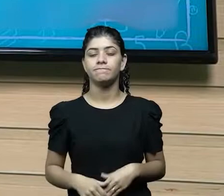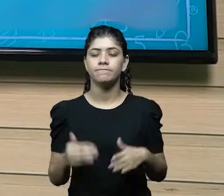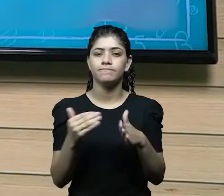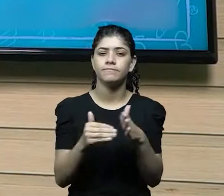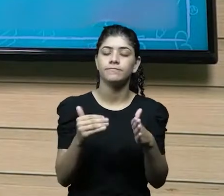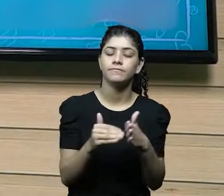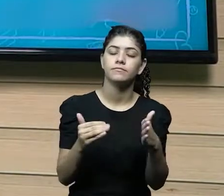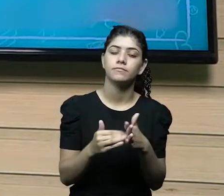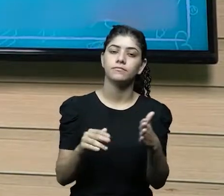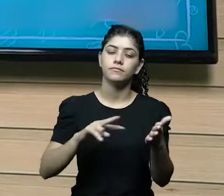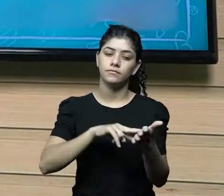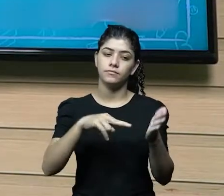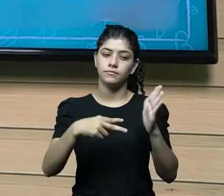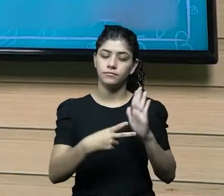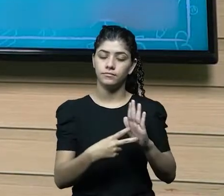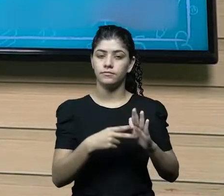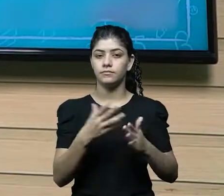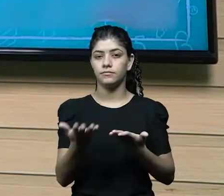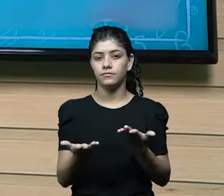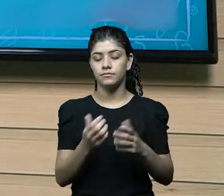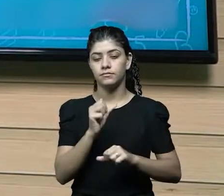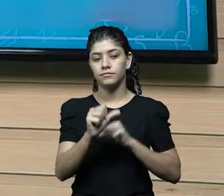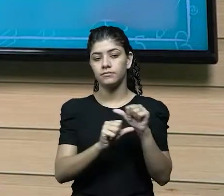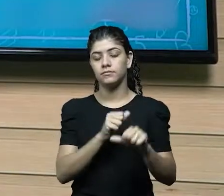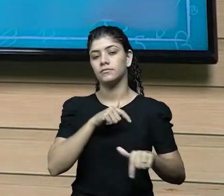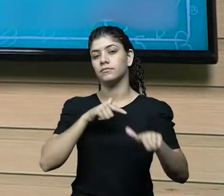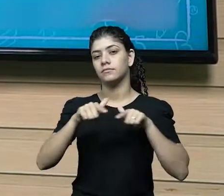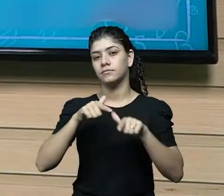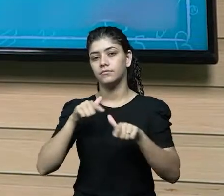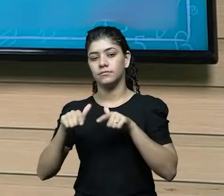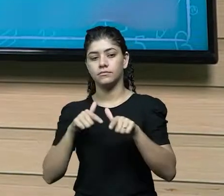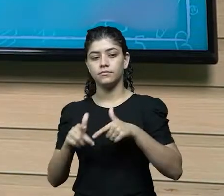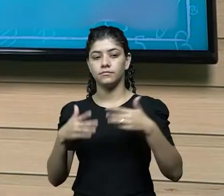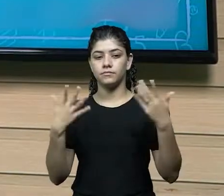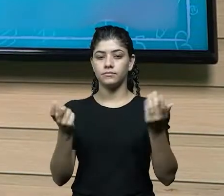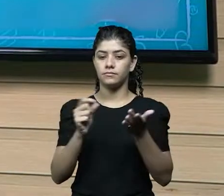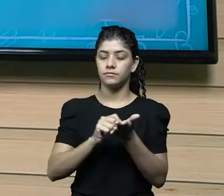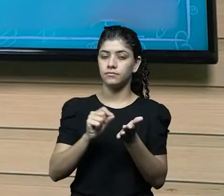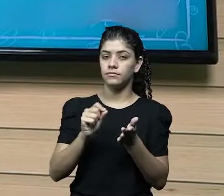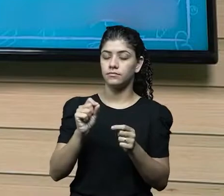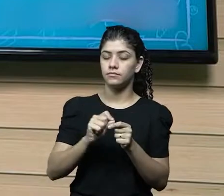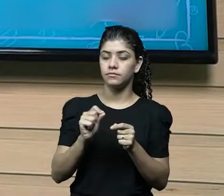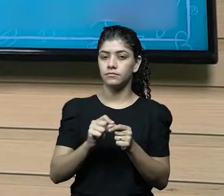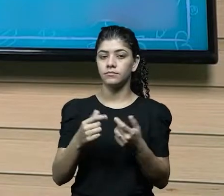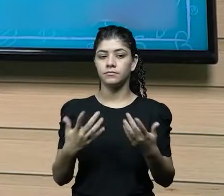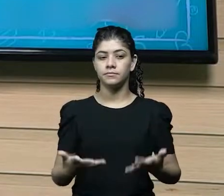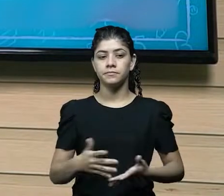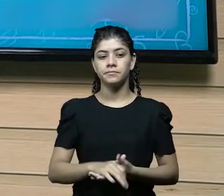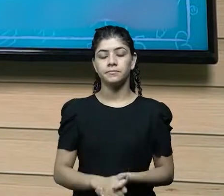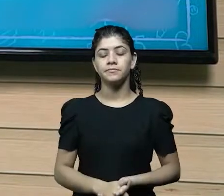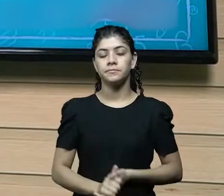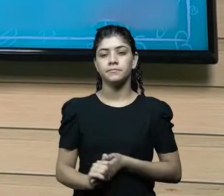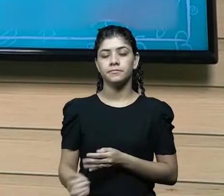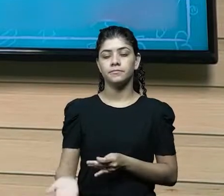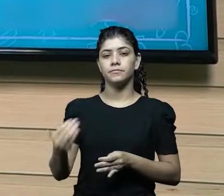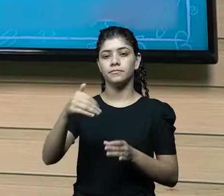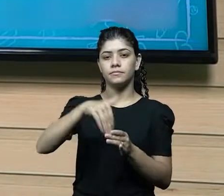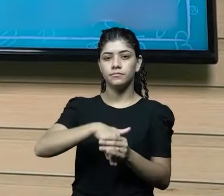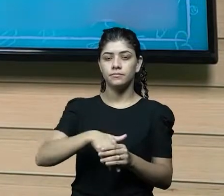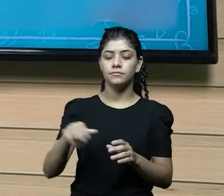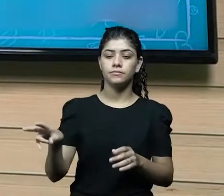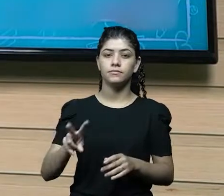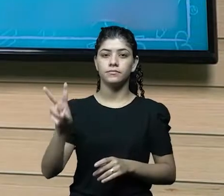afete de forma significativa o funcionamento ou o trabalho que será realizado. Então, dentro